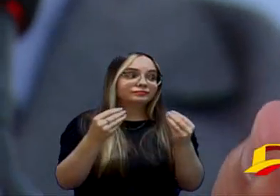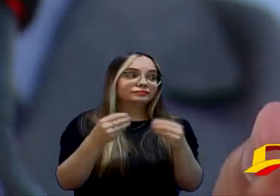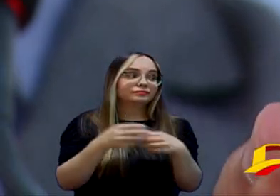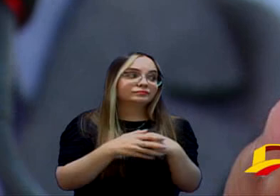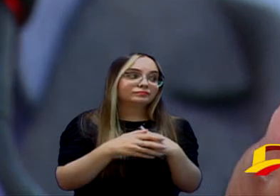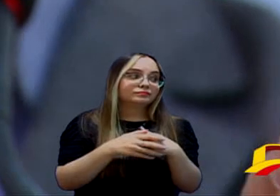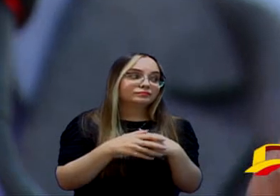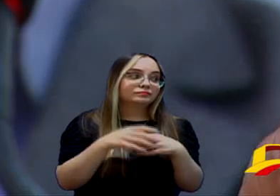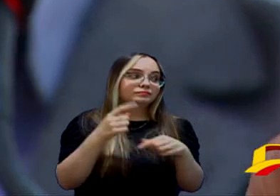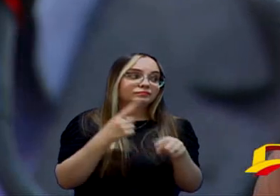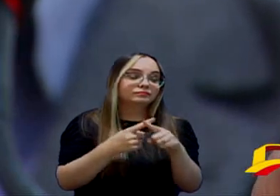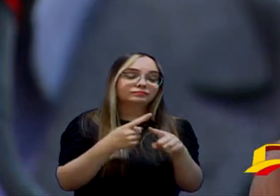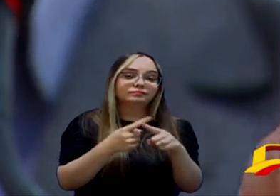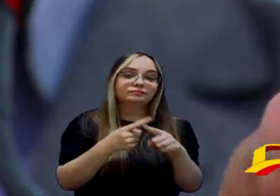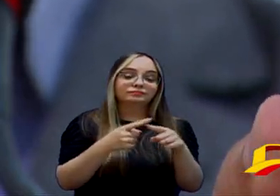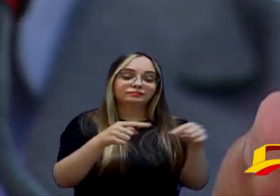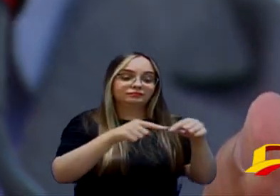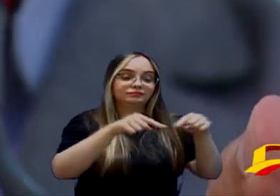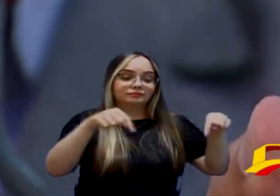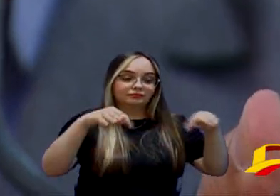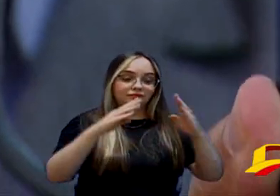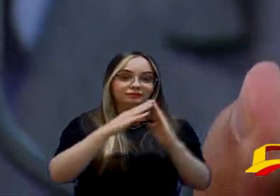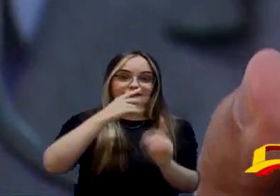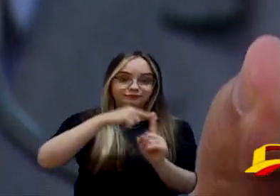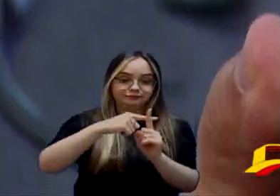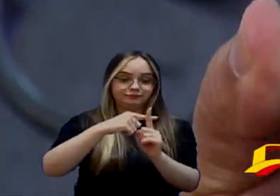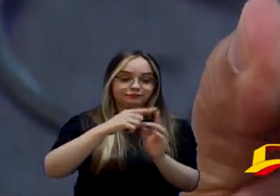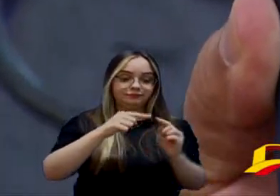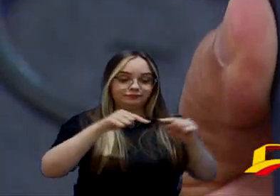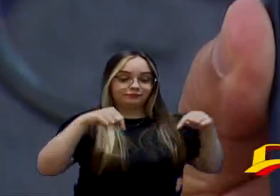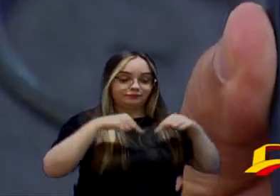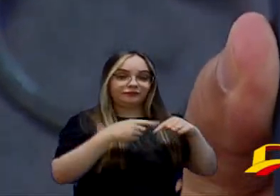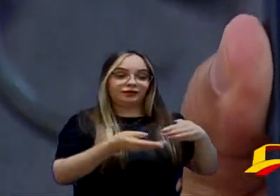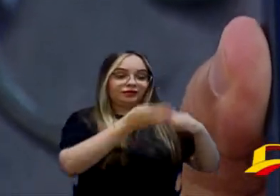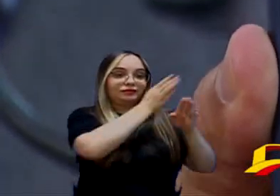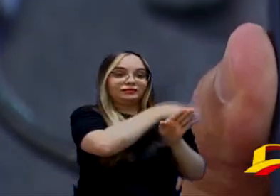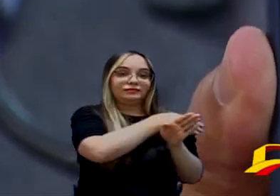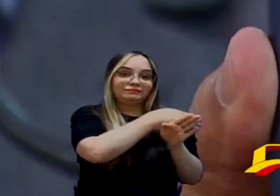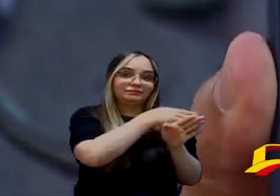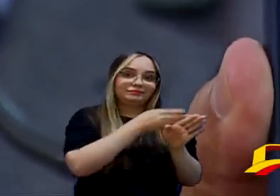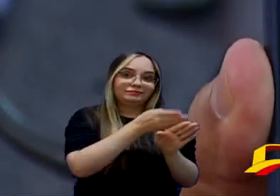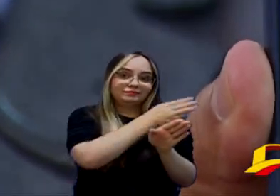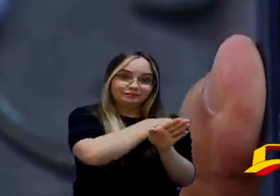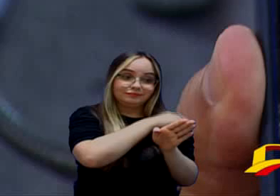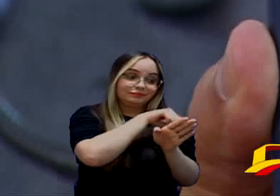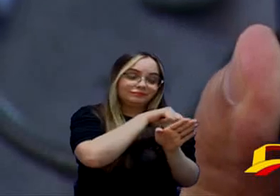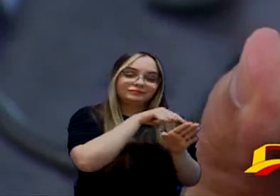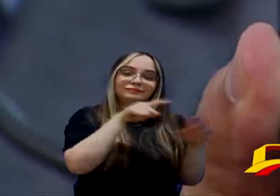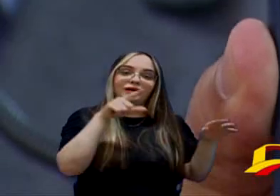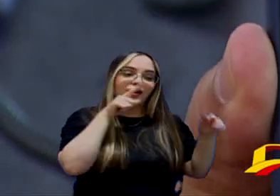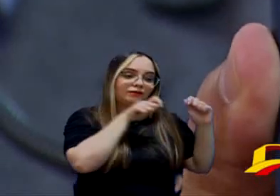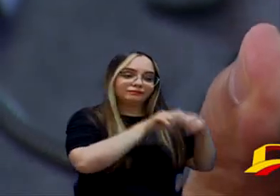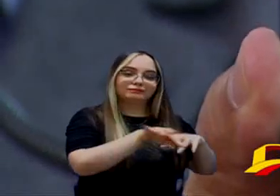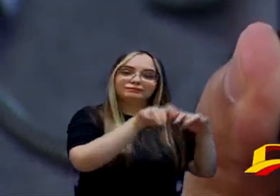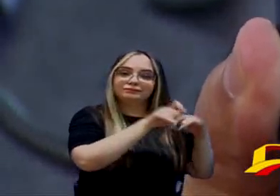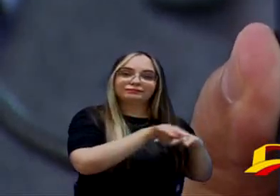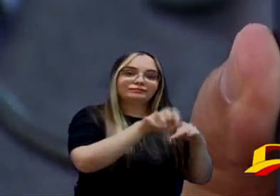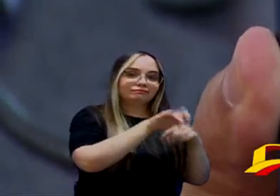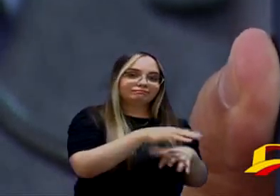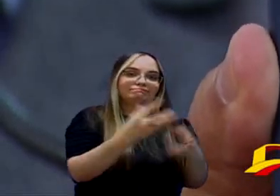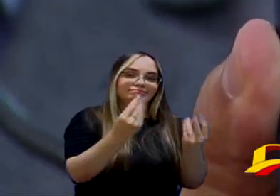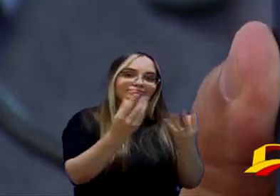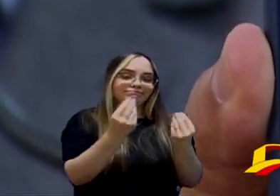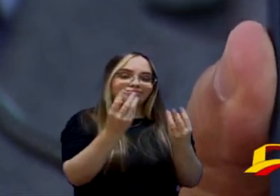águas ela vem decorrente do terreno atrás da igreja né já fizemos um requerimento ou Steve ali no local com o secretário